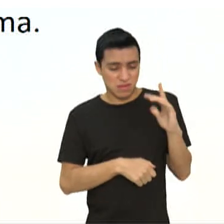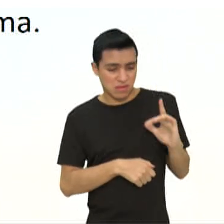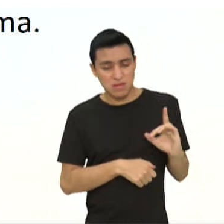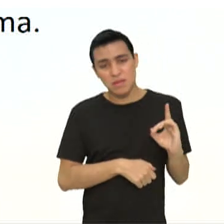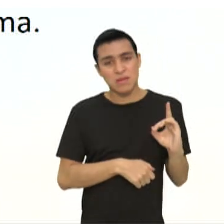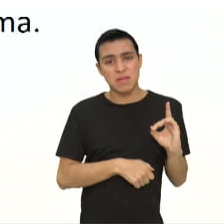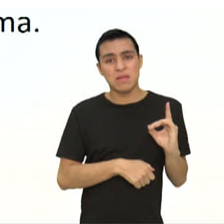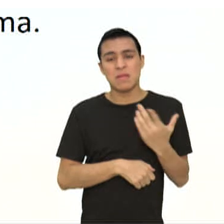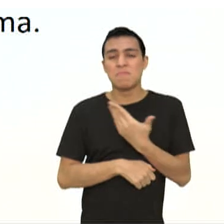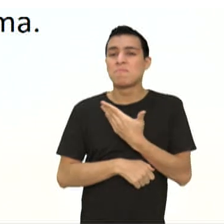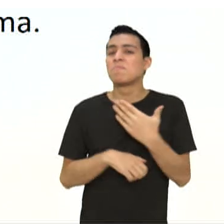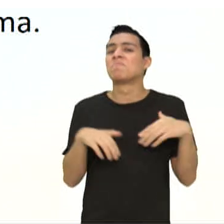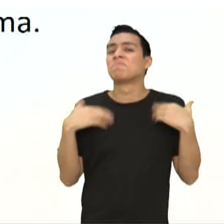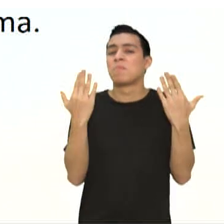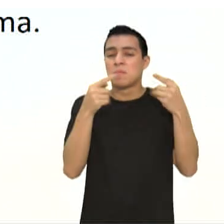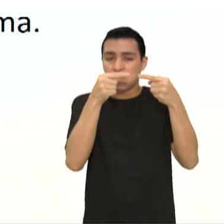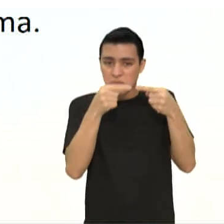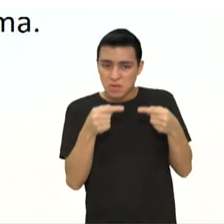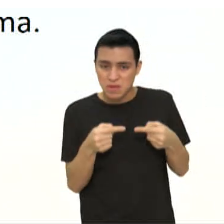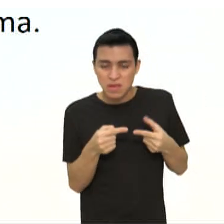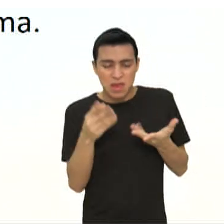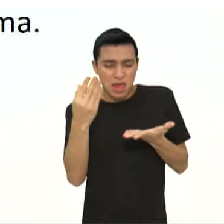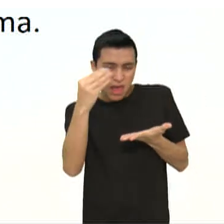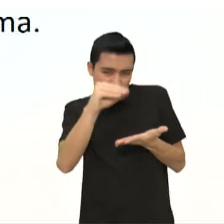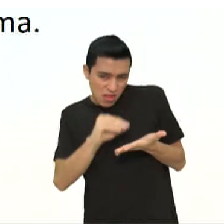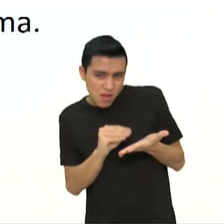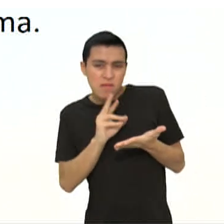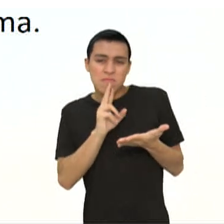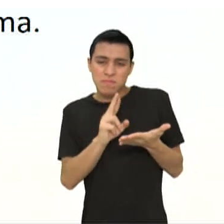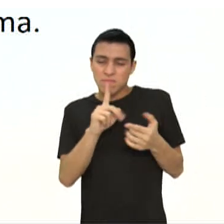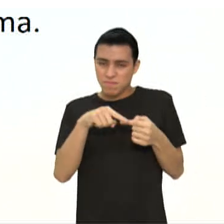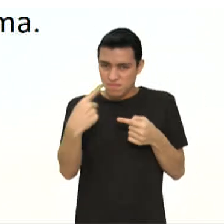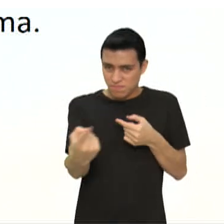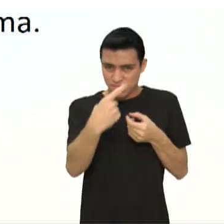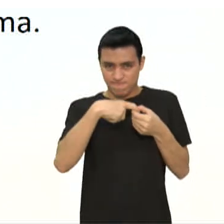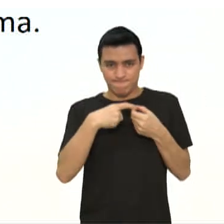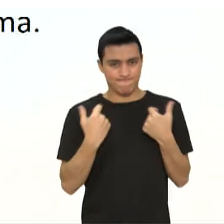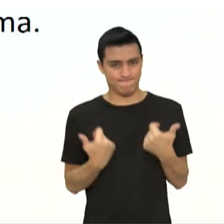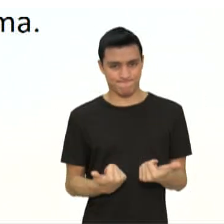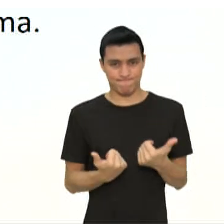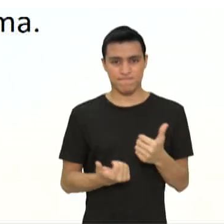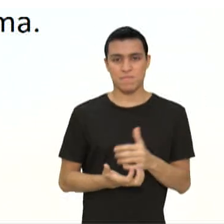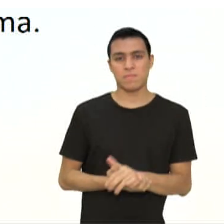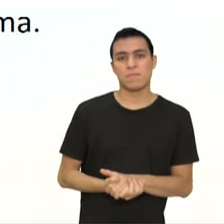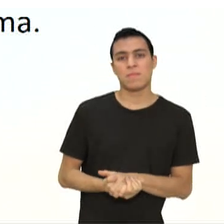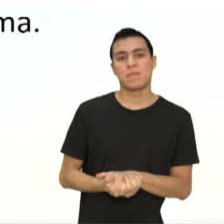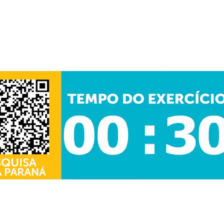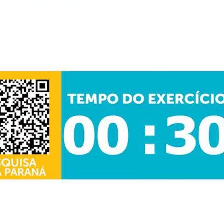letra D, ergastoplasma. Anota, responde, já vem.